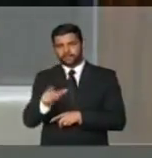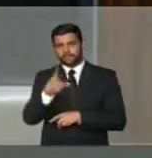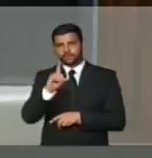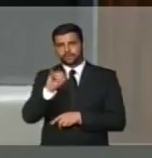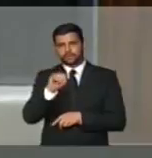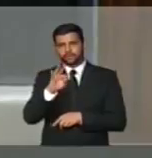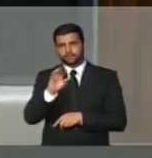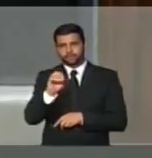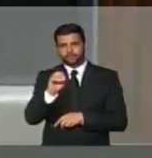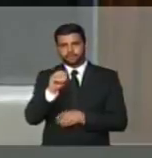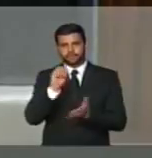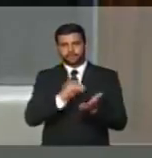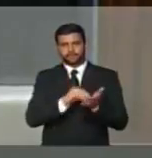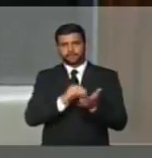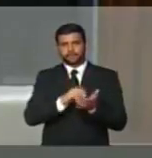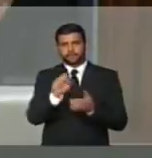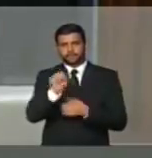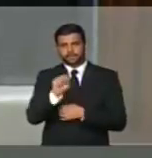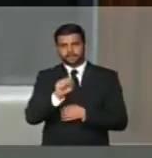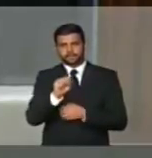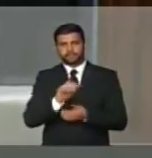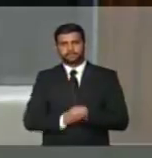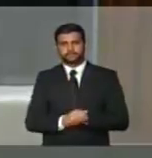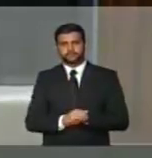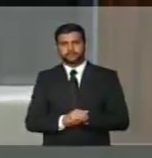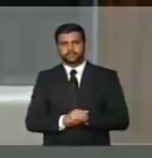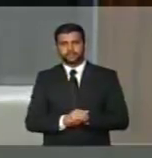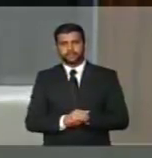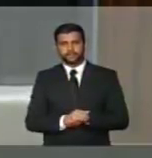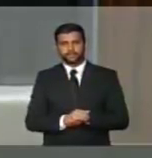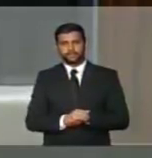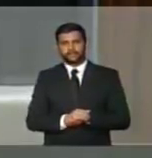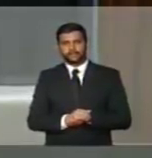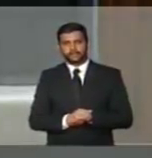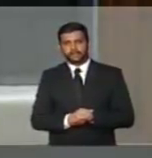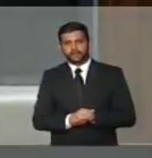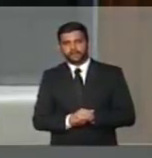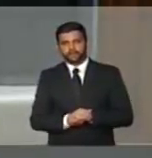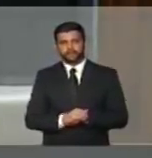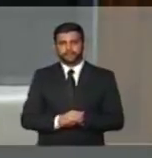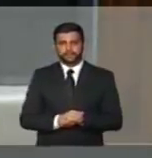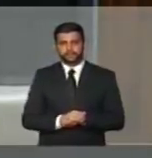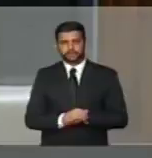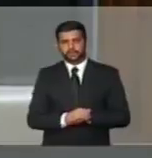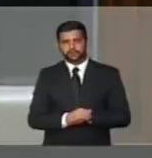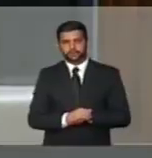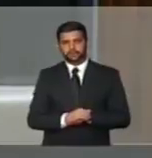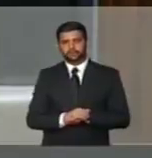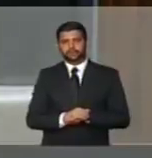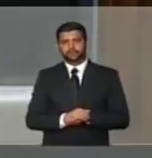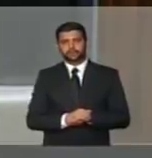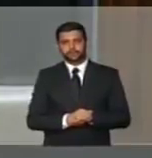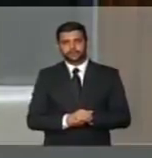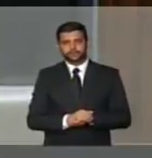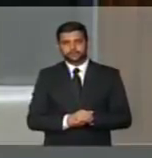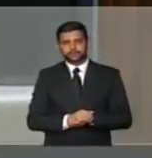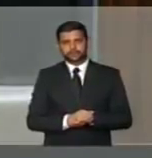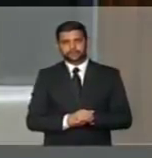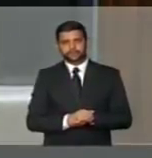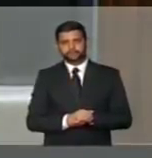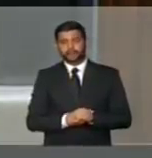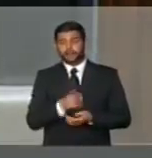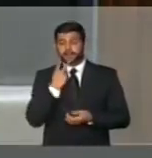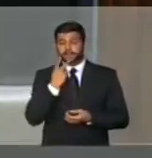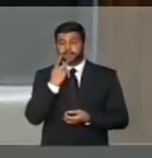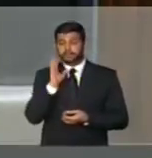Danilo, mas falta um S. E ele está mais do que o Danilo aqui lá do Ceará, do PSB do Ceará. Mas dizer que,